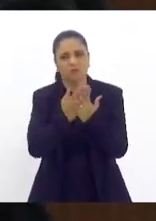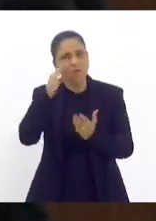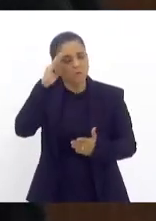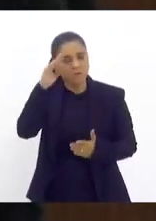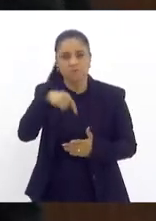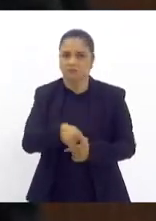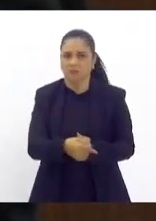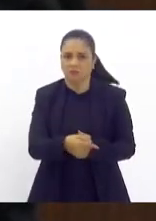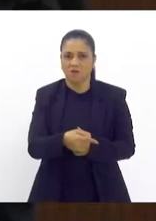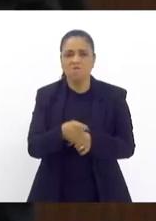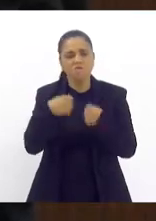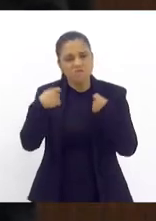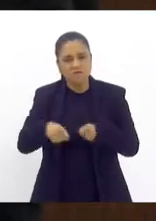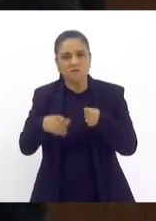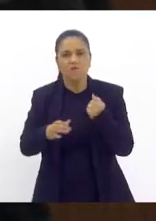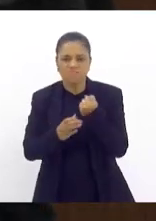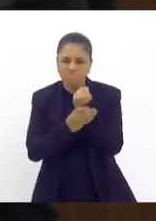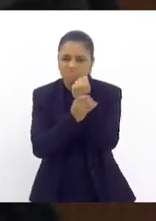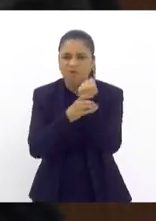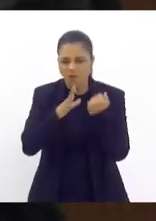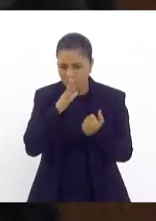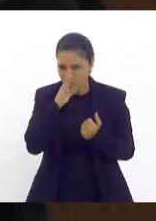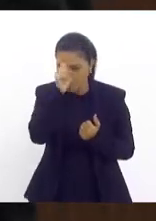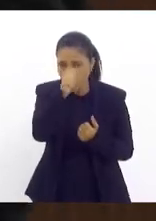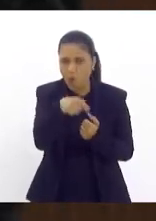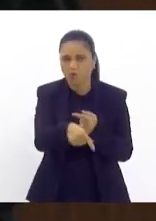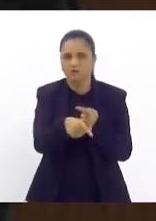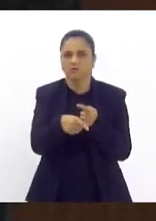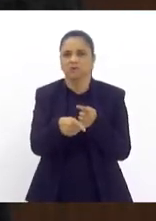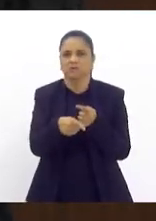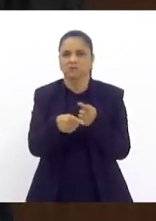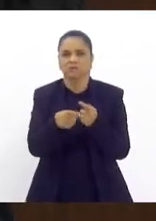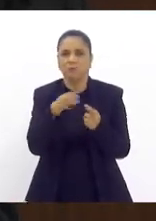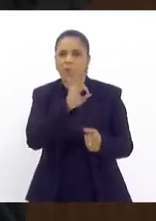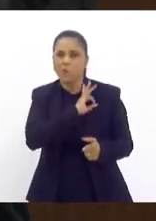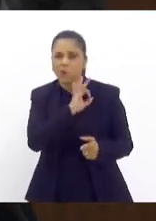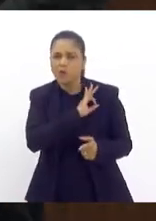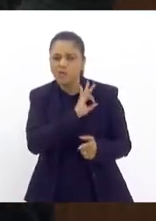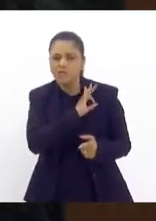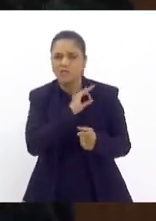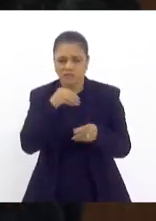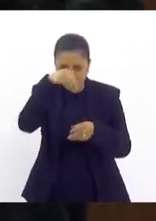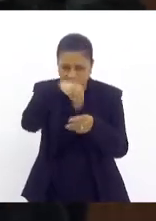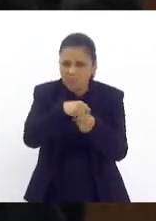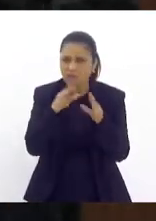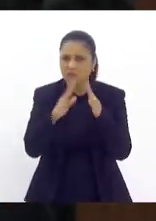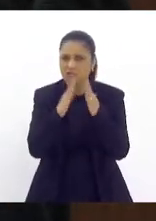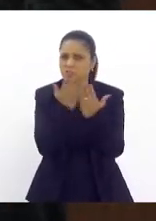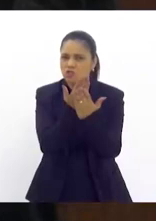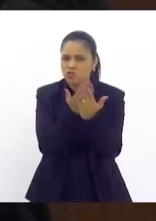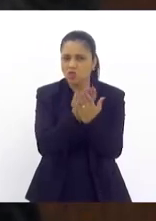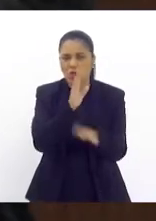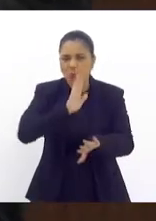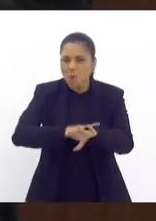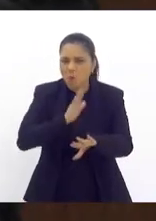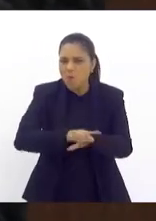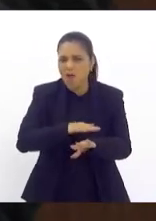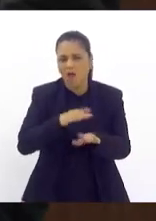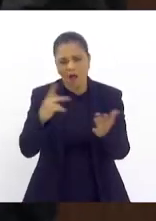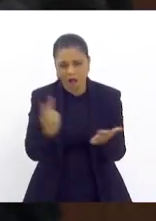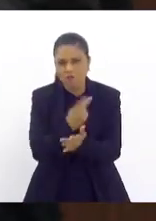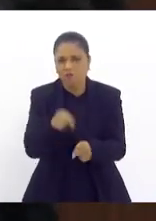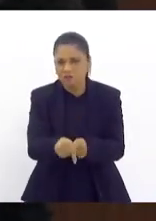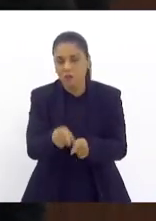sim, força de segurança, policiais nas escolas. Porque se tivéssemos policiais nas escolas naquele momento, certamente